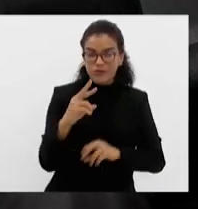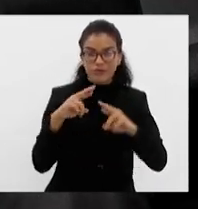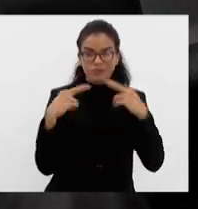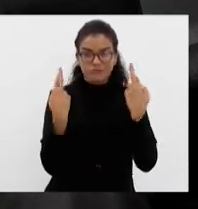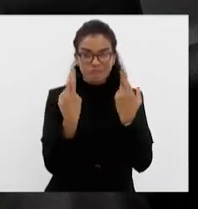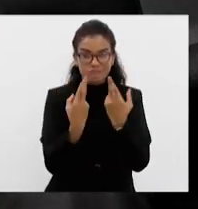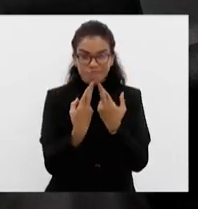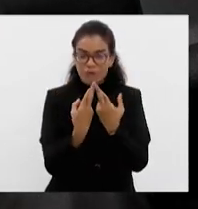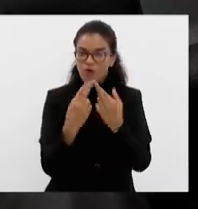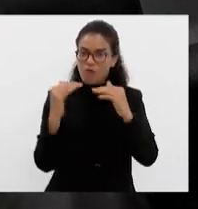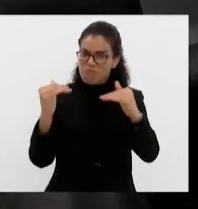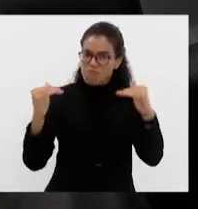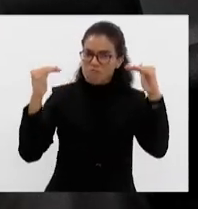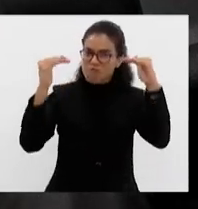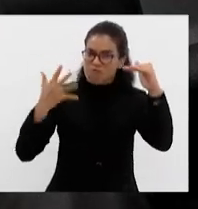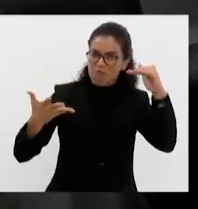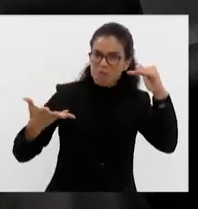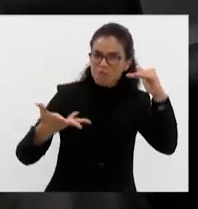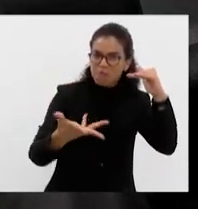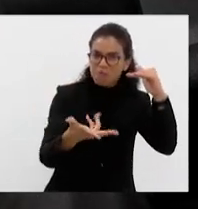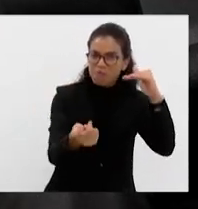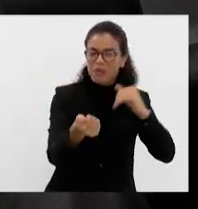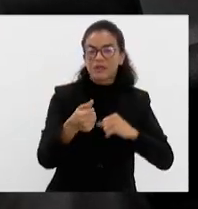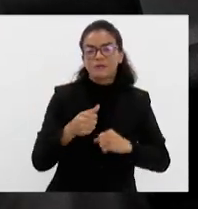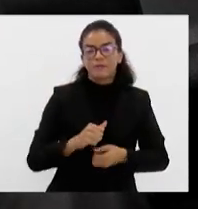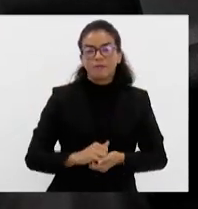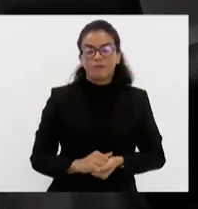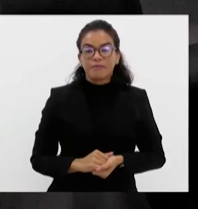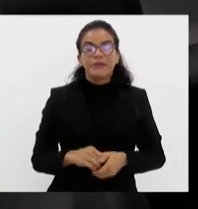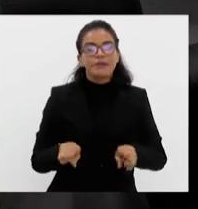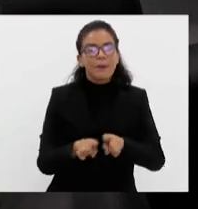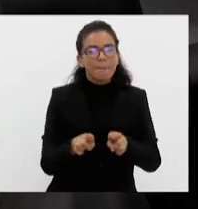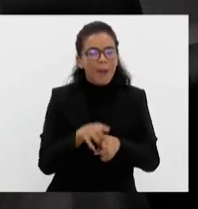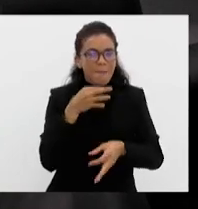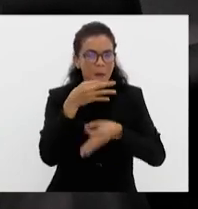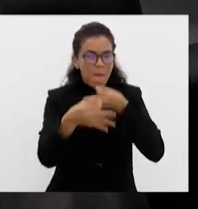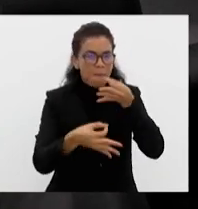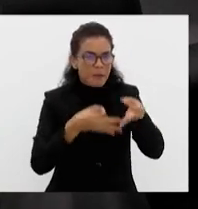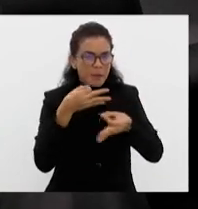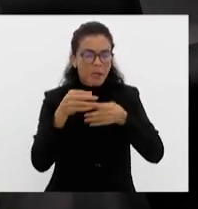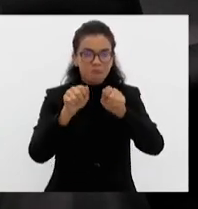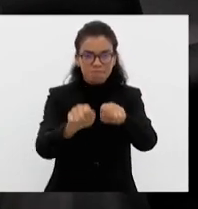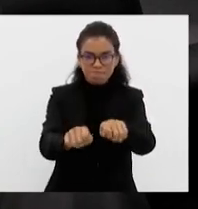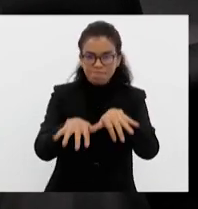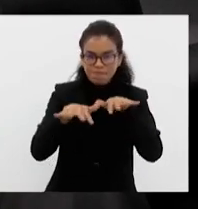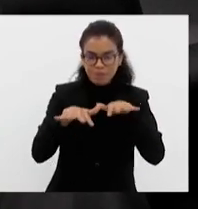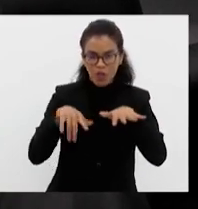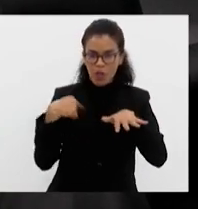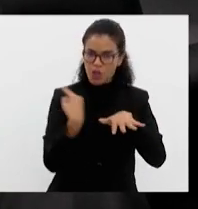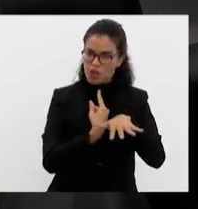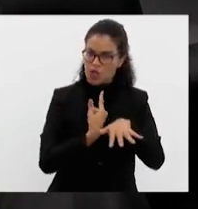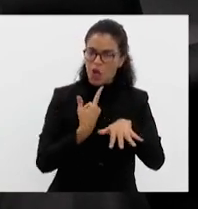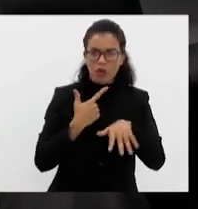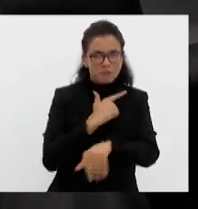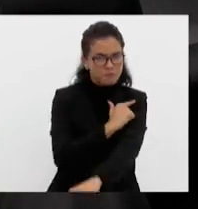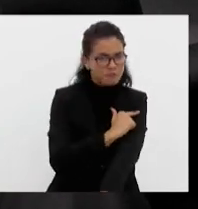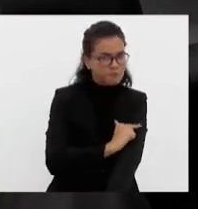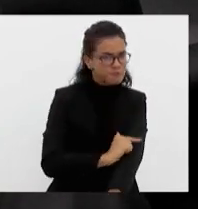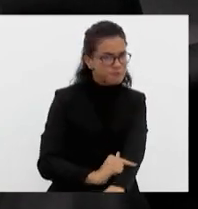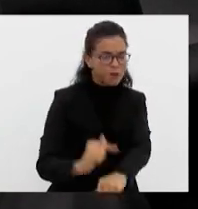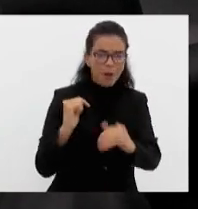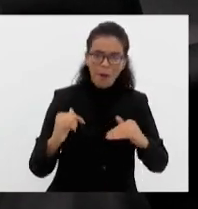de alto nível, de Verdade. Altíssimo nível. Verdade. Acho que no plenário mantivemos também esse alto